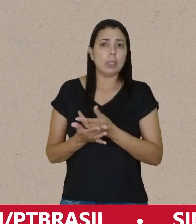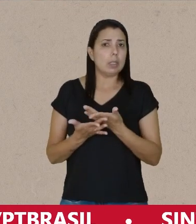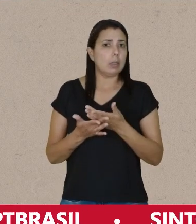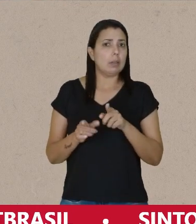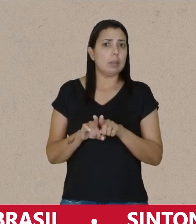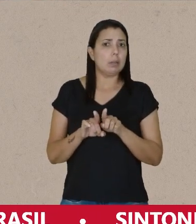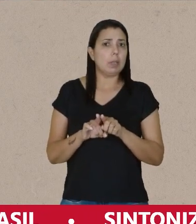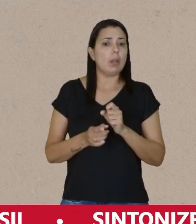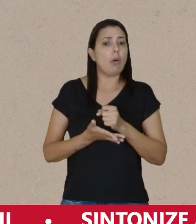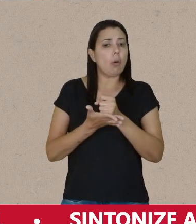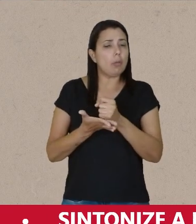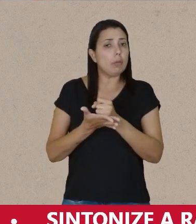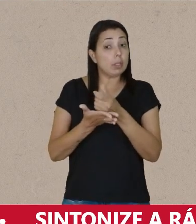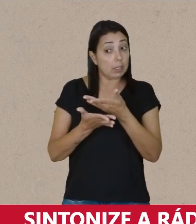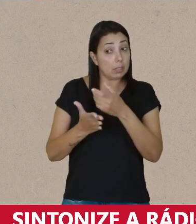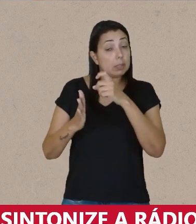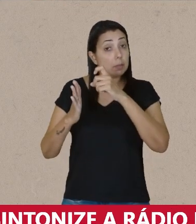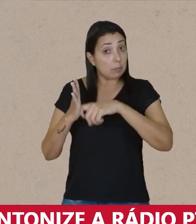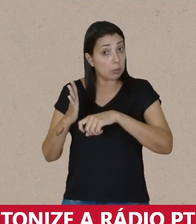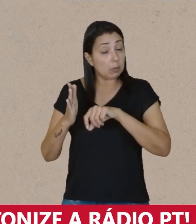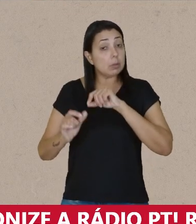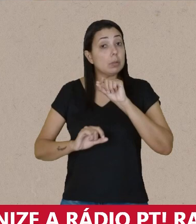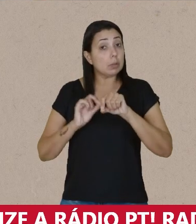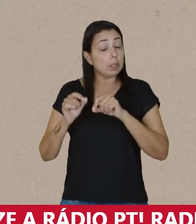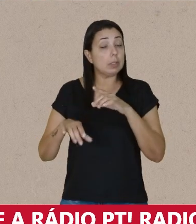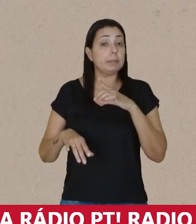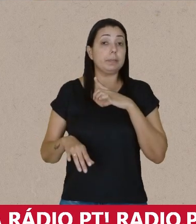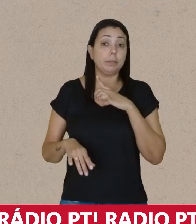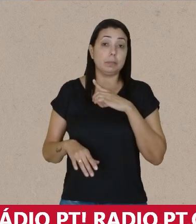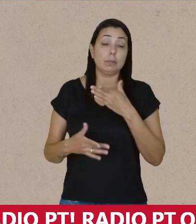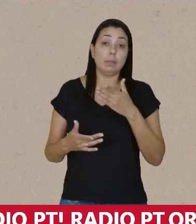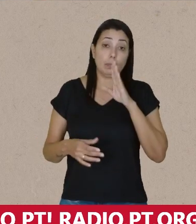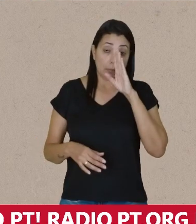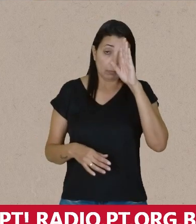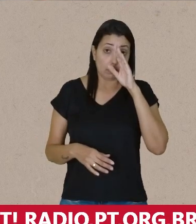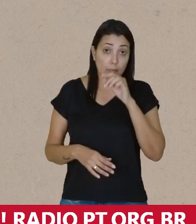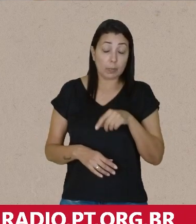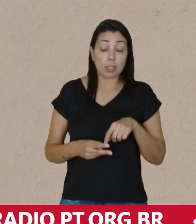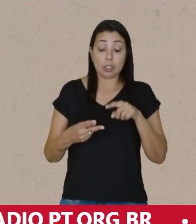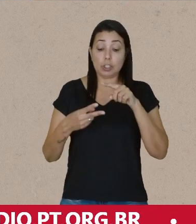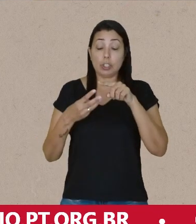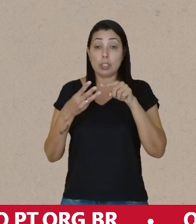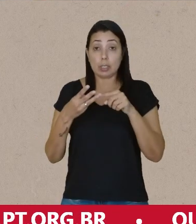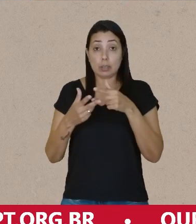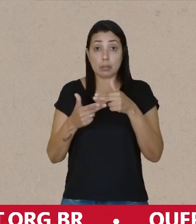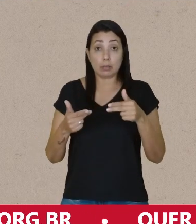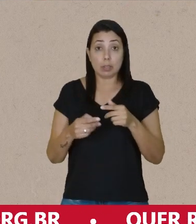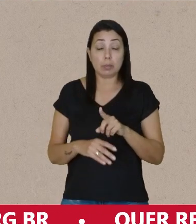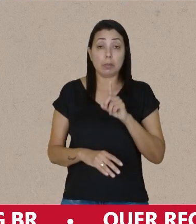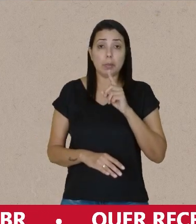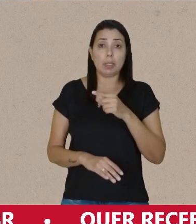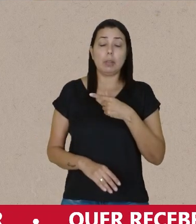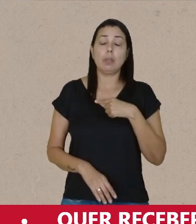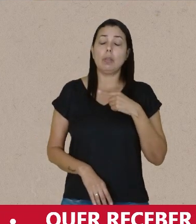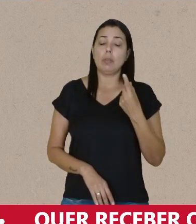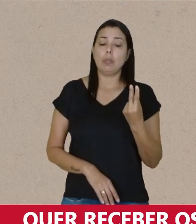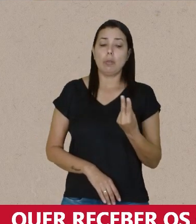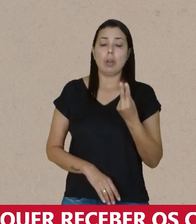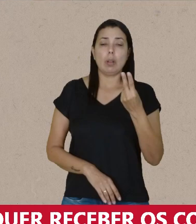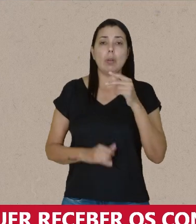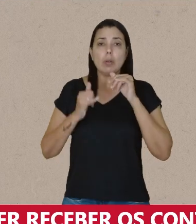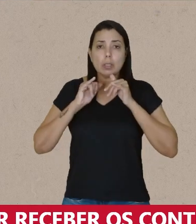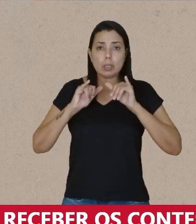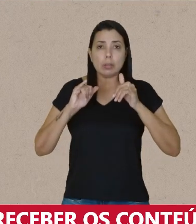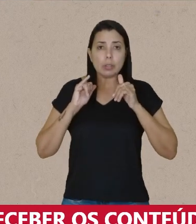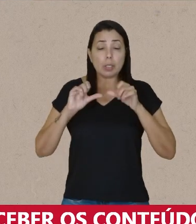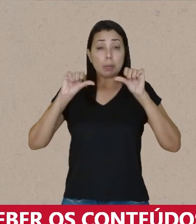da oferta. E essa inflação pelo lado da oferta tem principalmente três determinantes. Preço da energia, diante